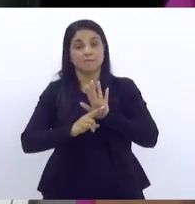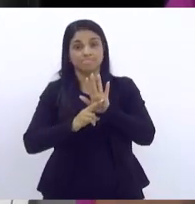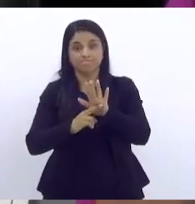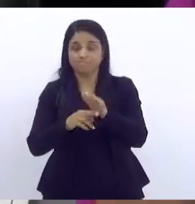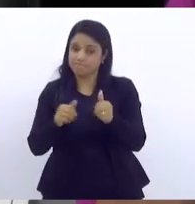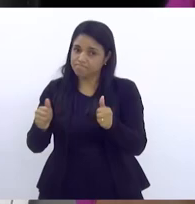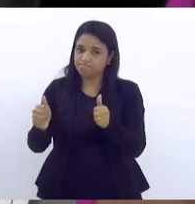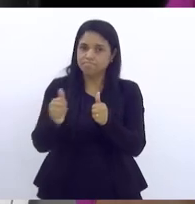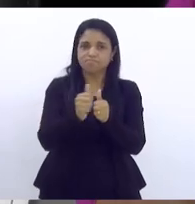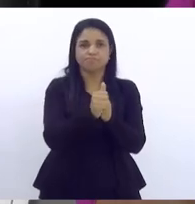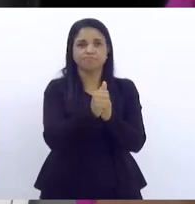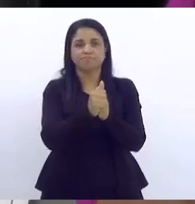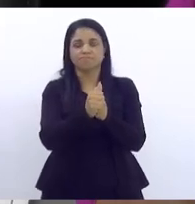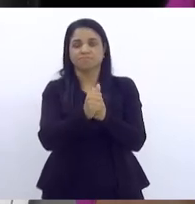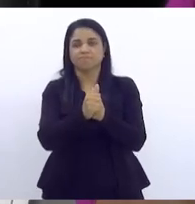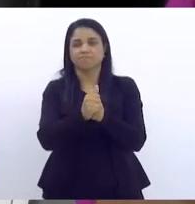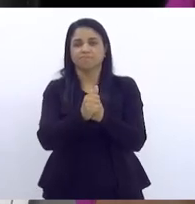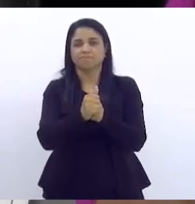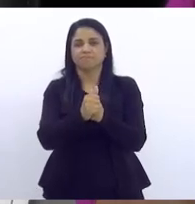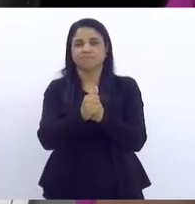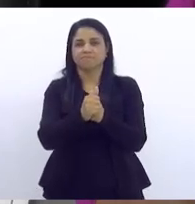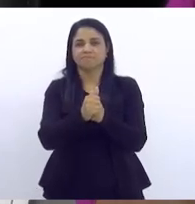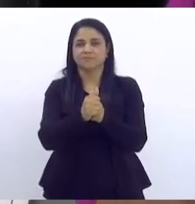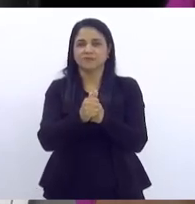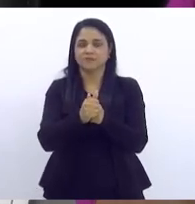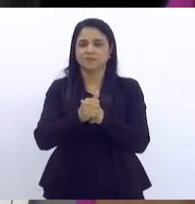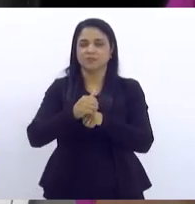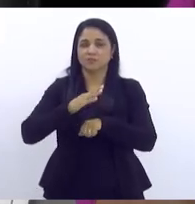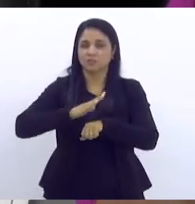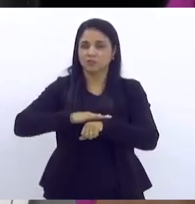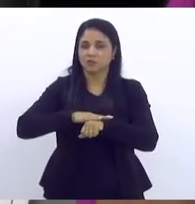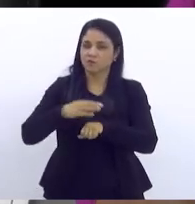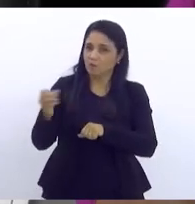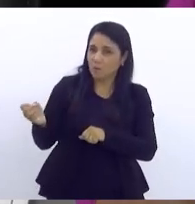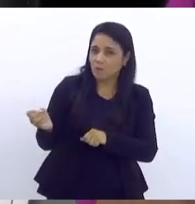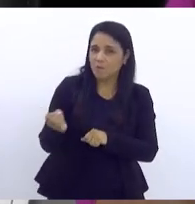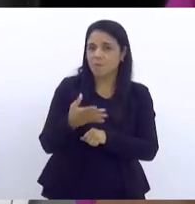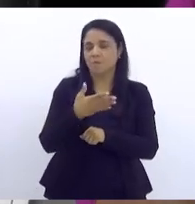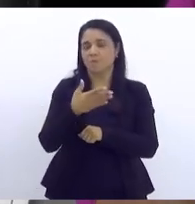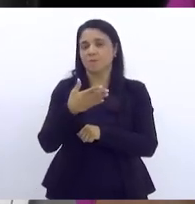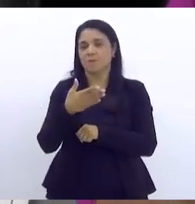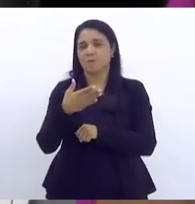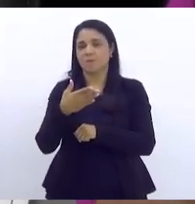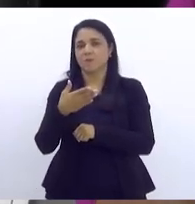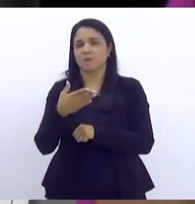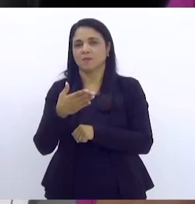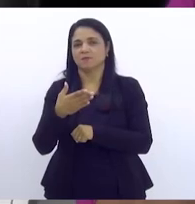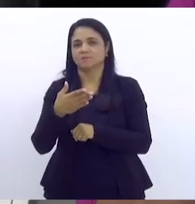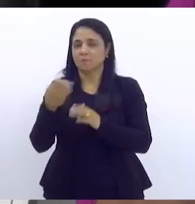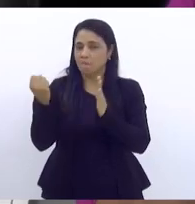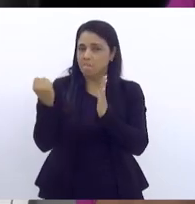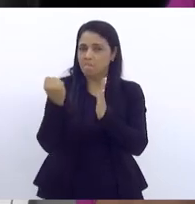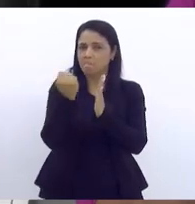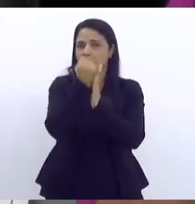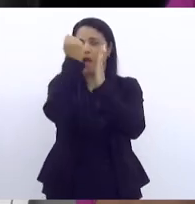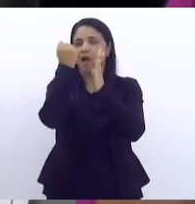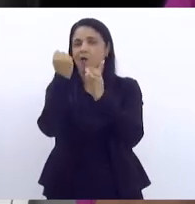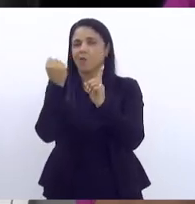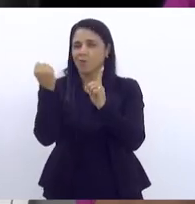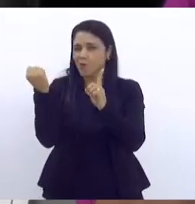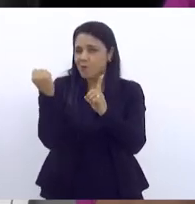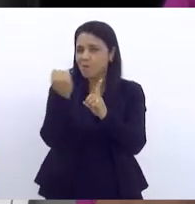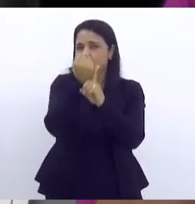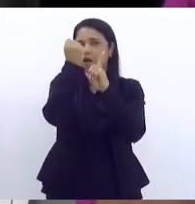né dessa questão da desse novo momento do saneamento né que tem aí um Marco que a gente precisa eh